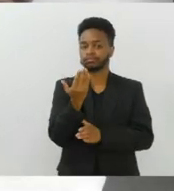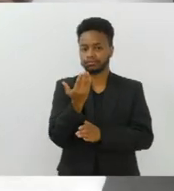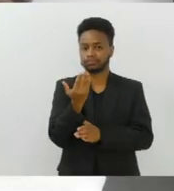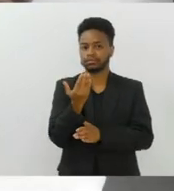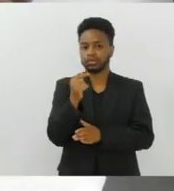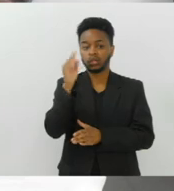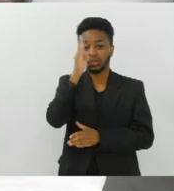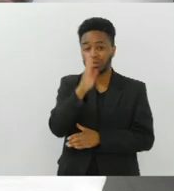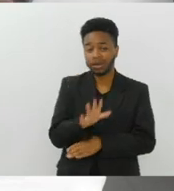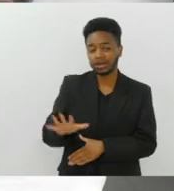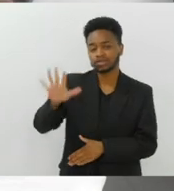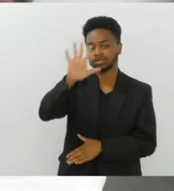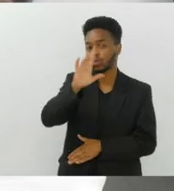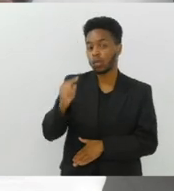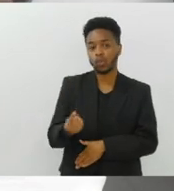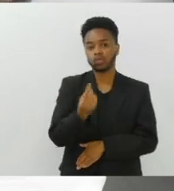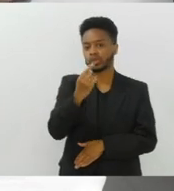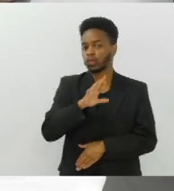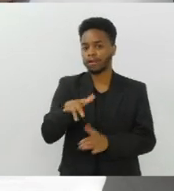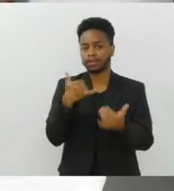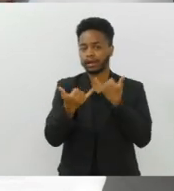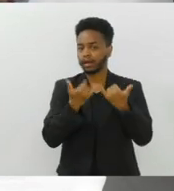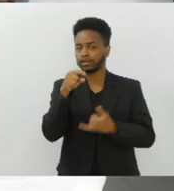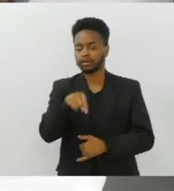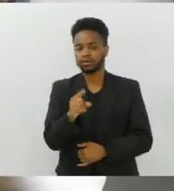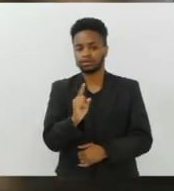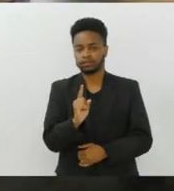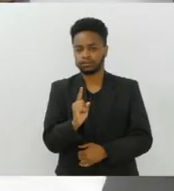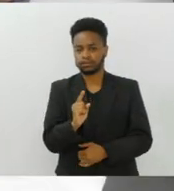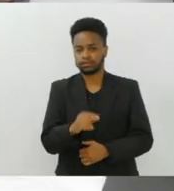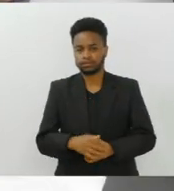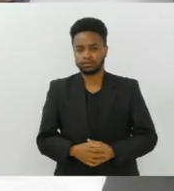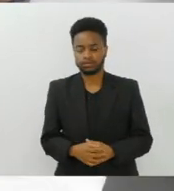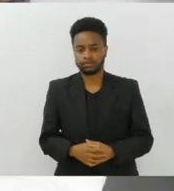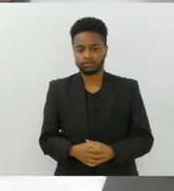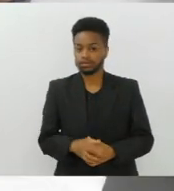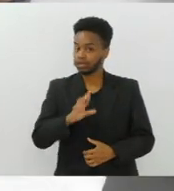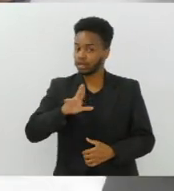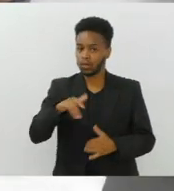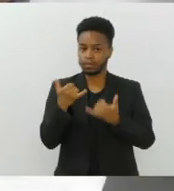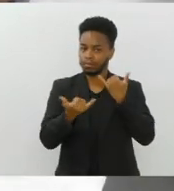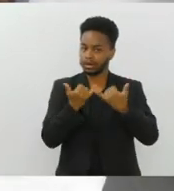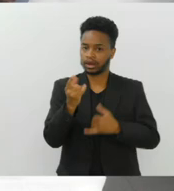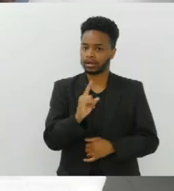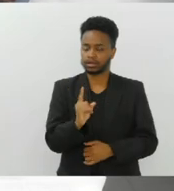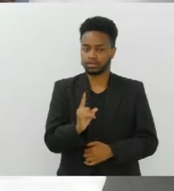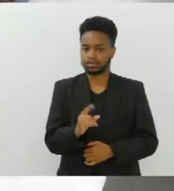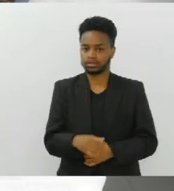no Brasil. Isto não é uma brincadeira. Não é uma brincadeira.